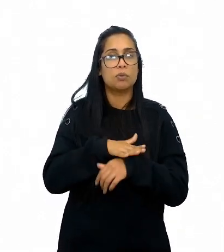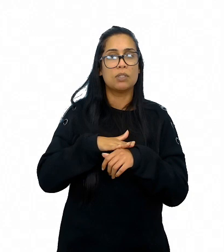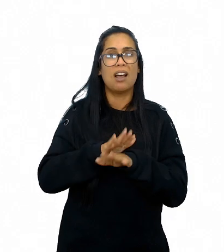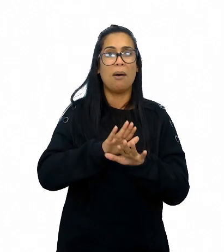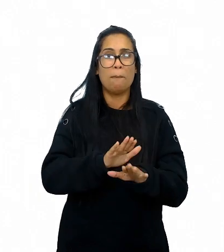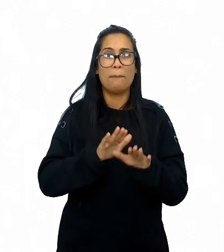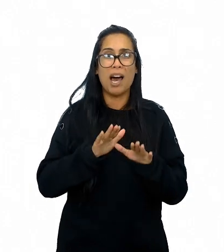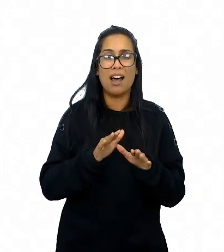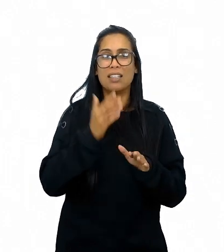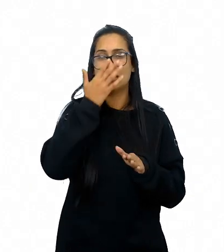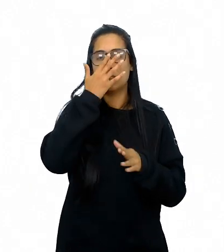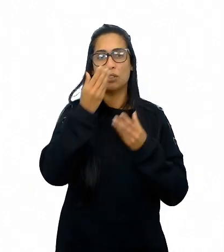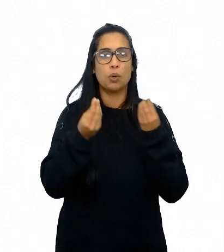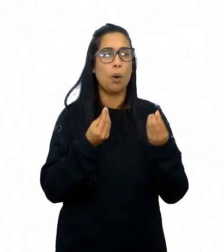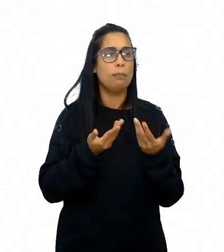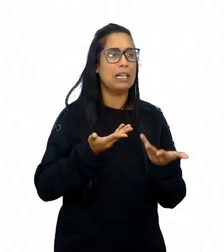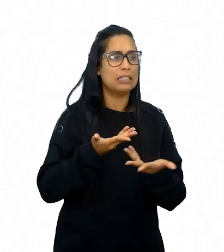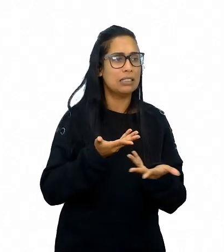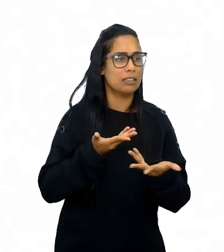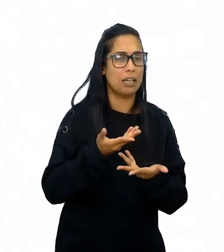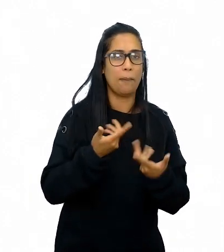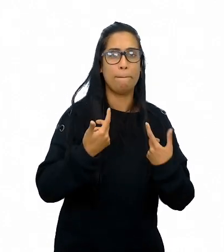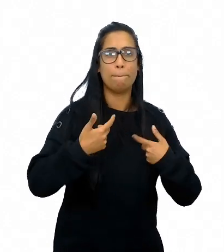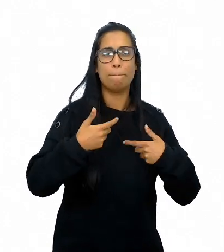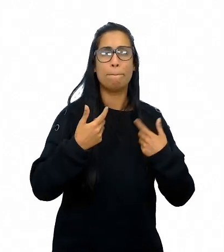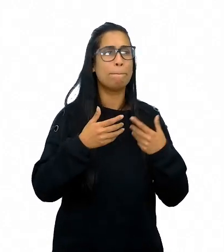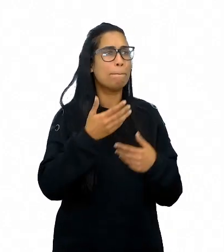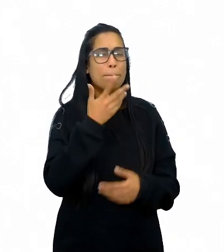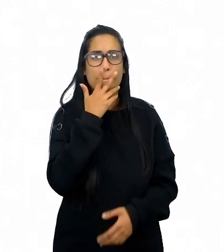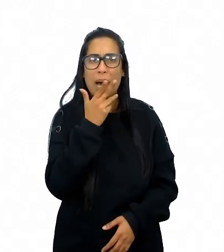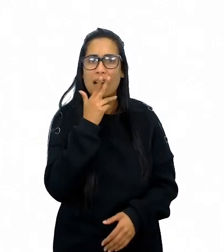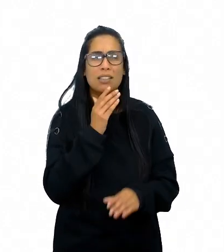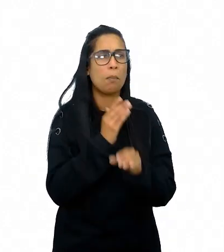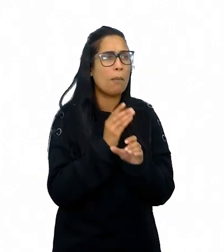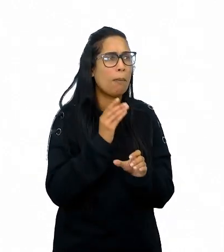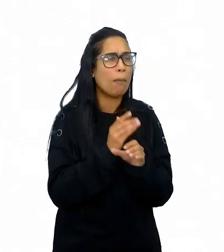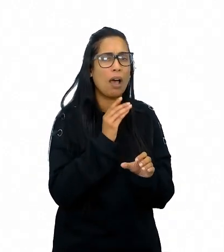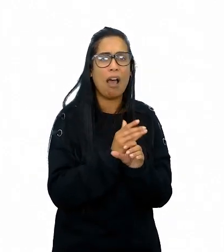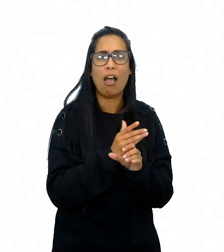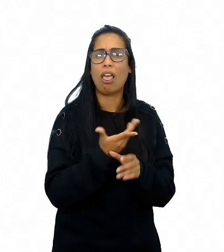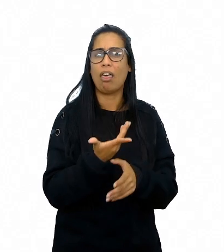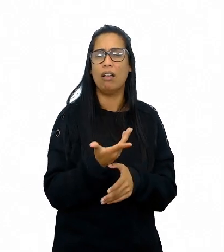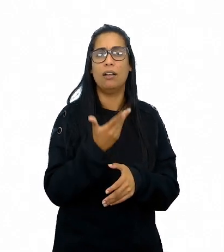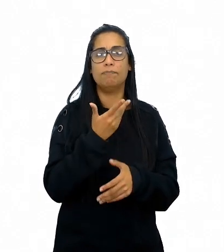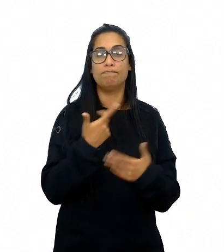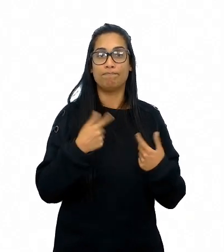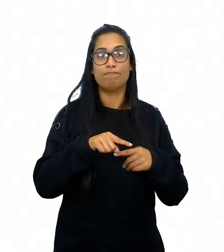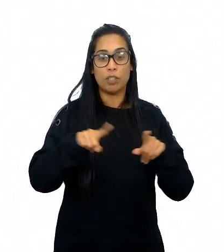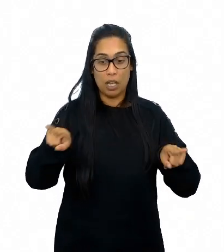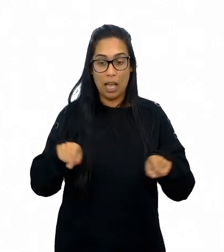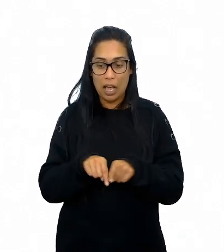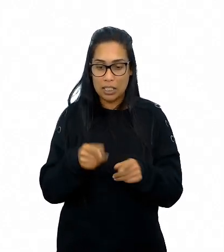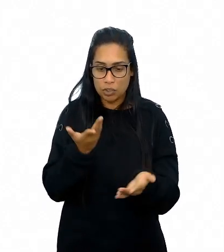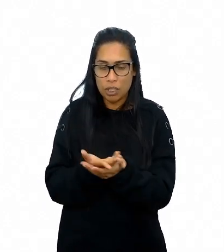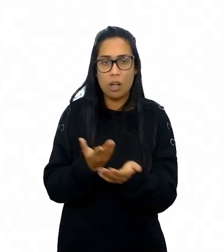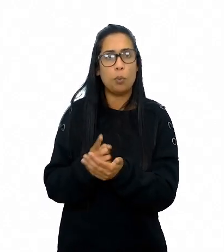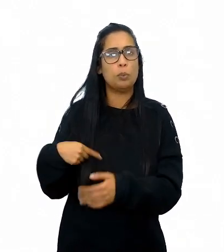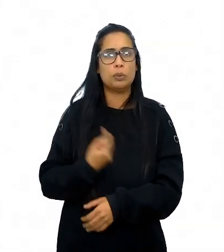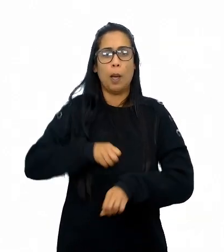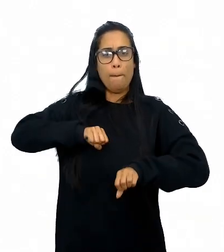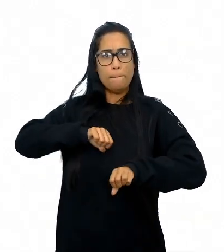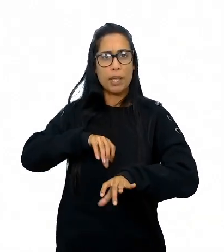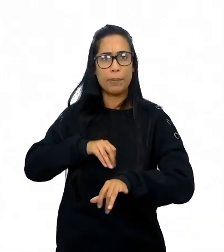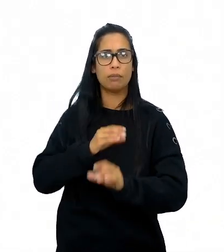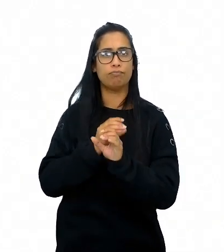encontra meios de trazer aquilo para um contexto da escola, a gente pode, a partir da argumentação,